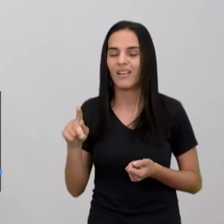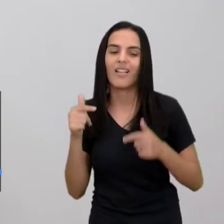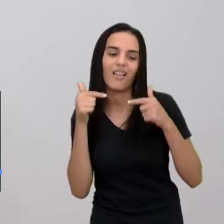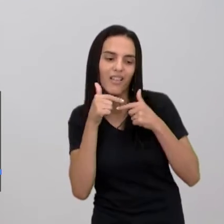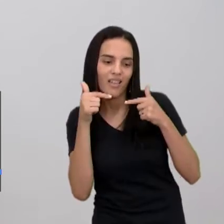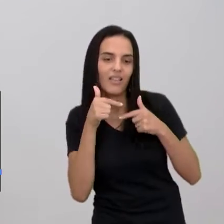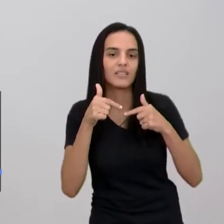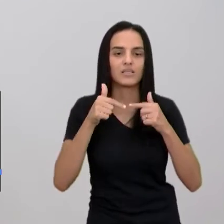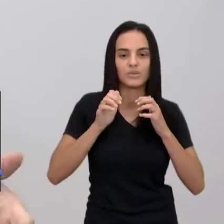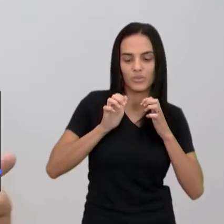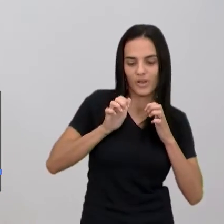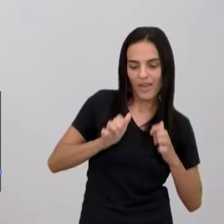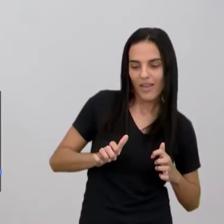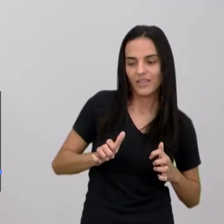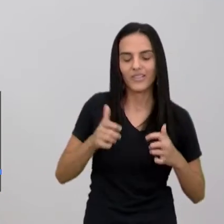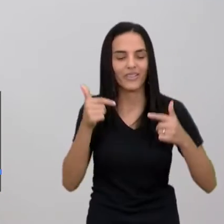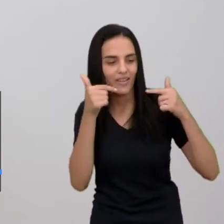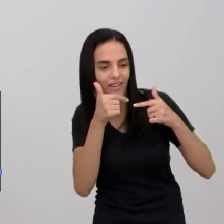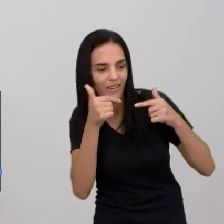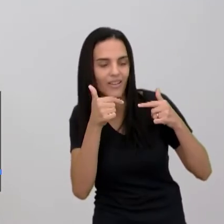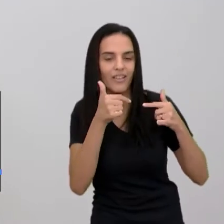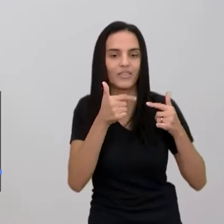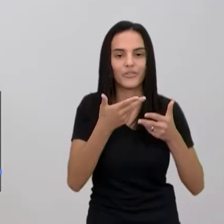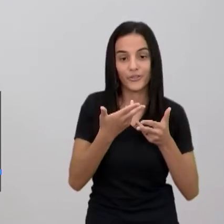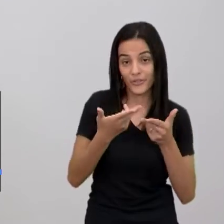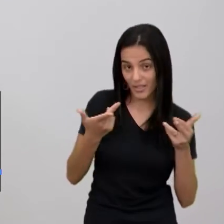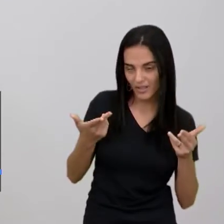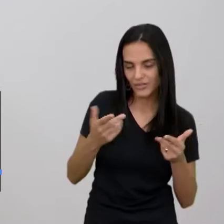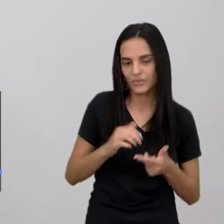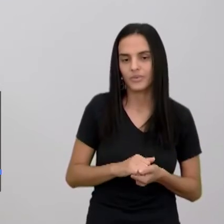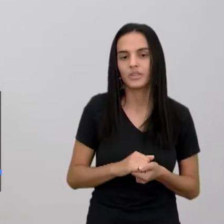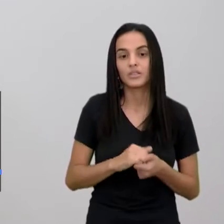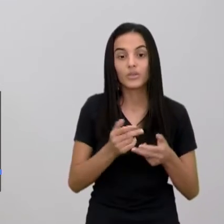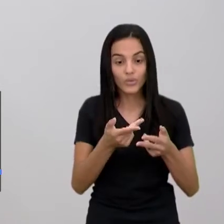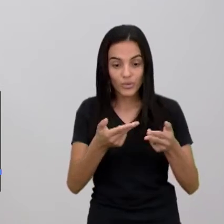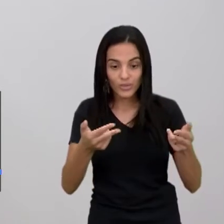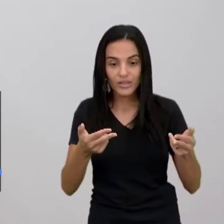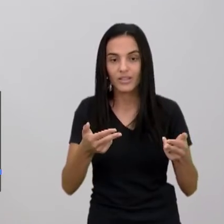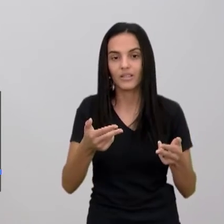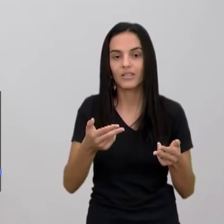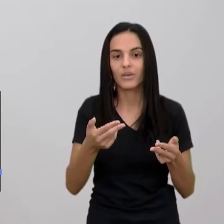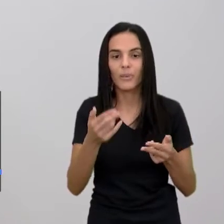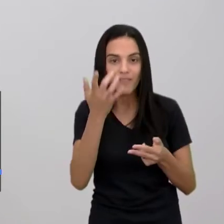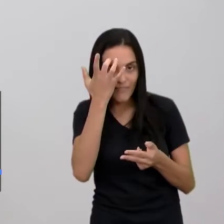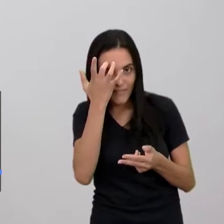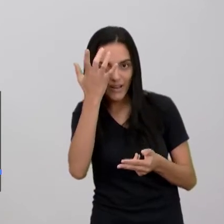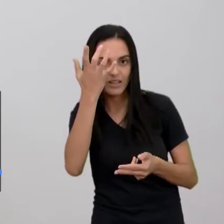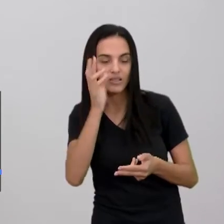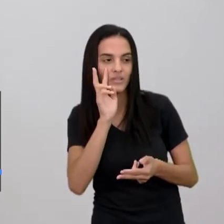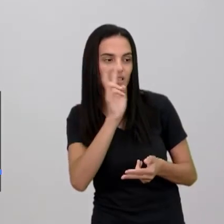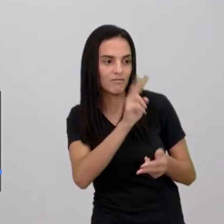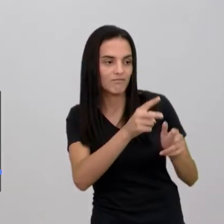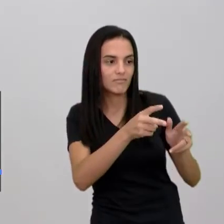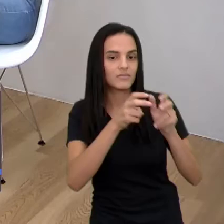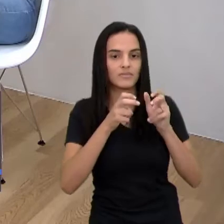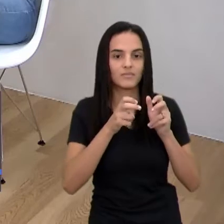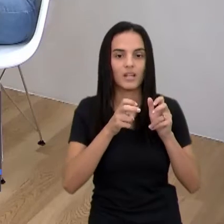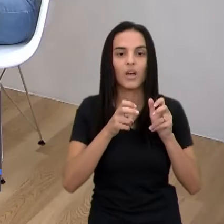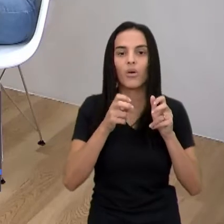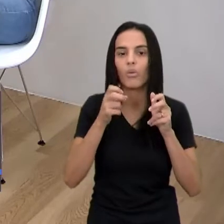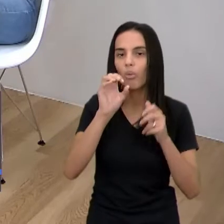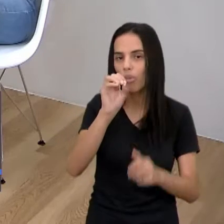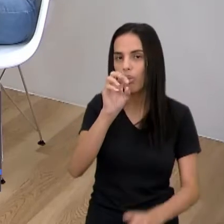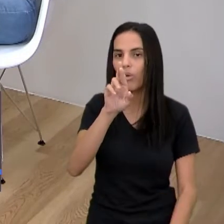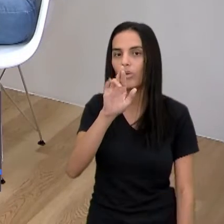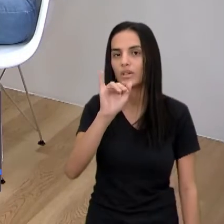com o fenótipo, até porque de todas as etnias, o mais fácil de você localizar como estrangeiro era o oriental.